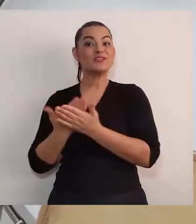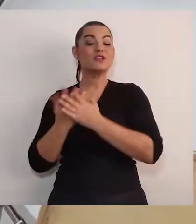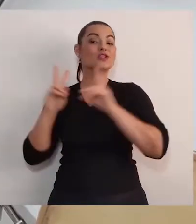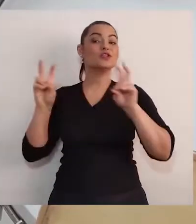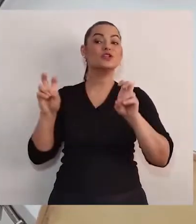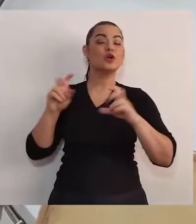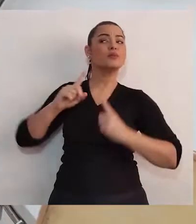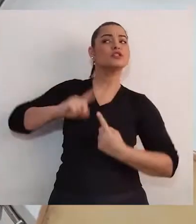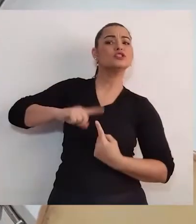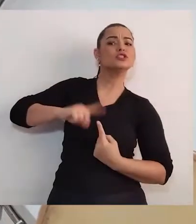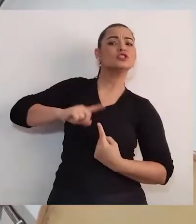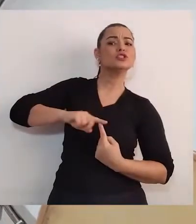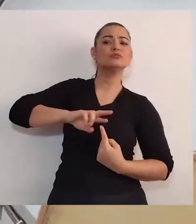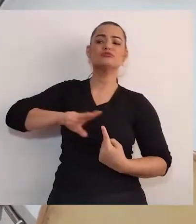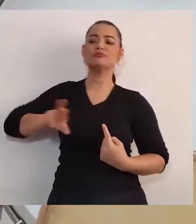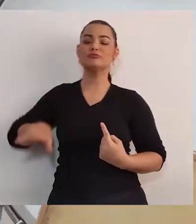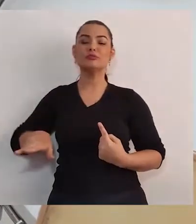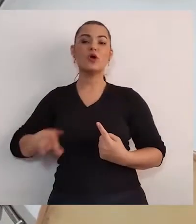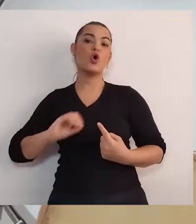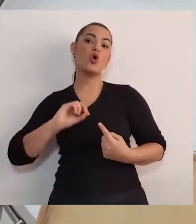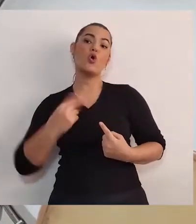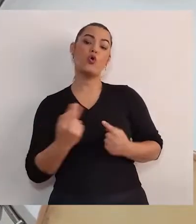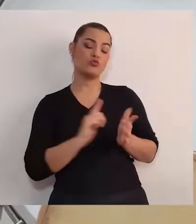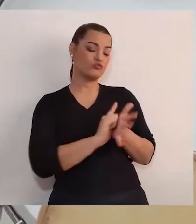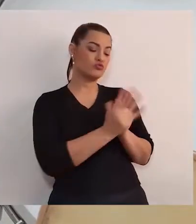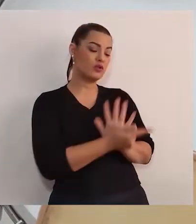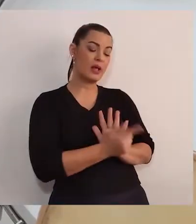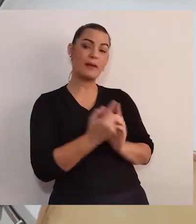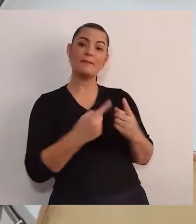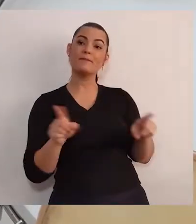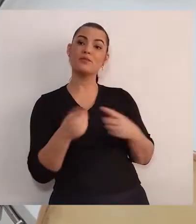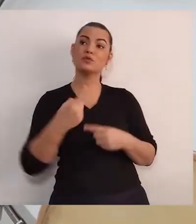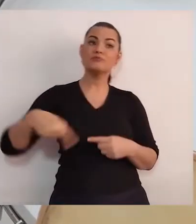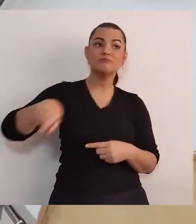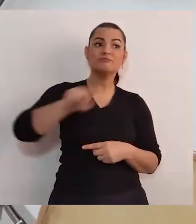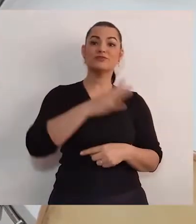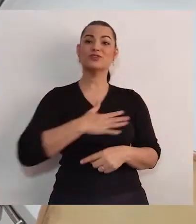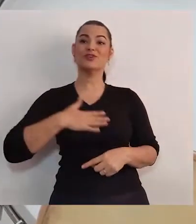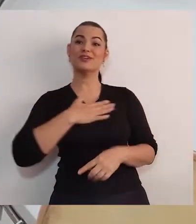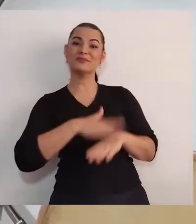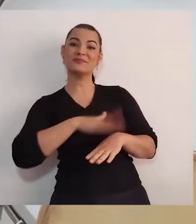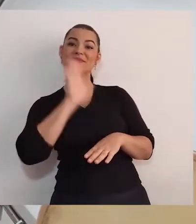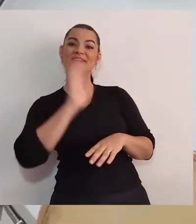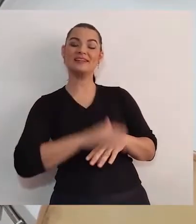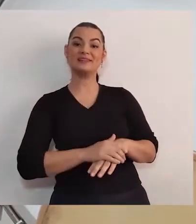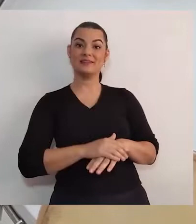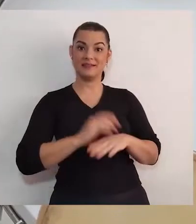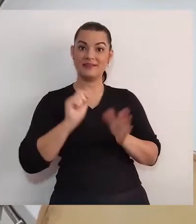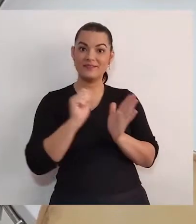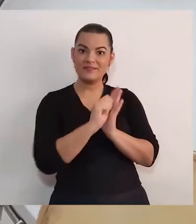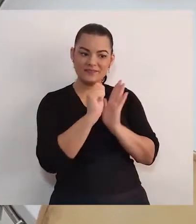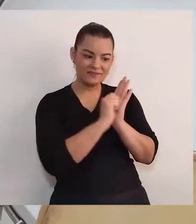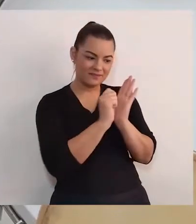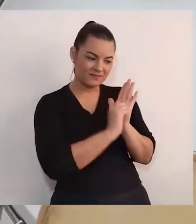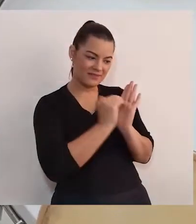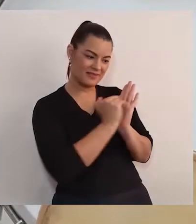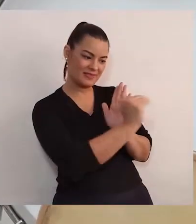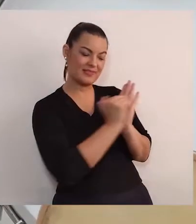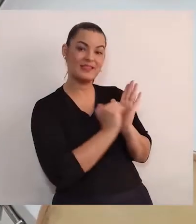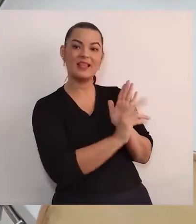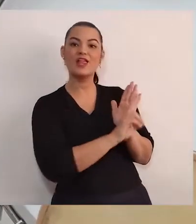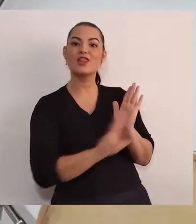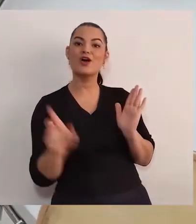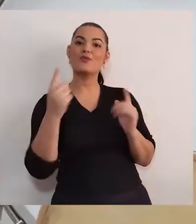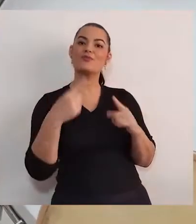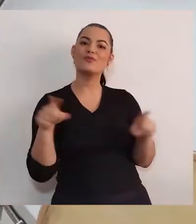sobre quais os tipos ou gêneros de música que eles mais gostam? Faça uma lista colocando o nome